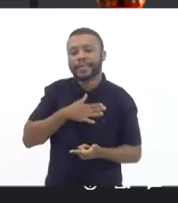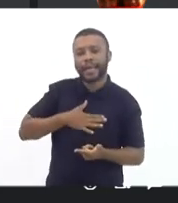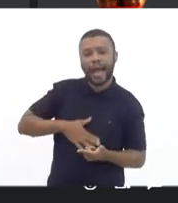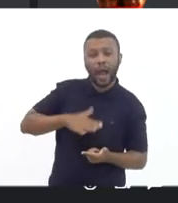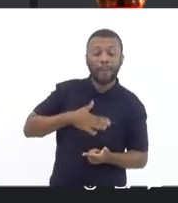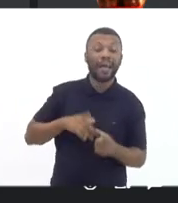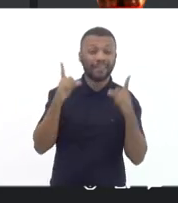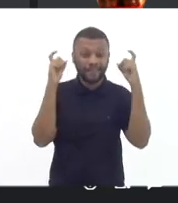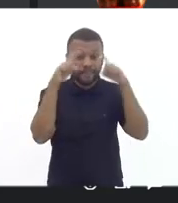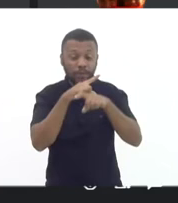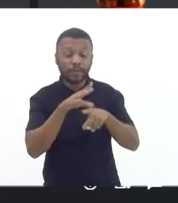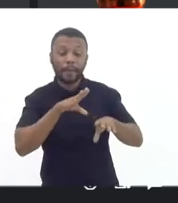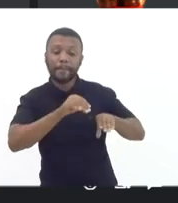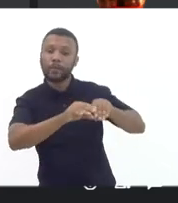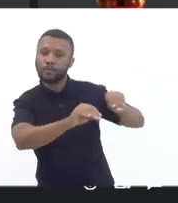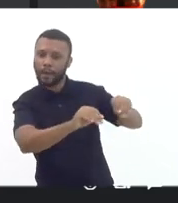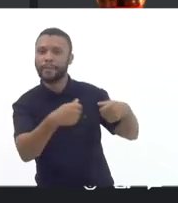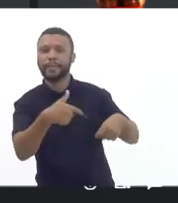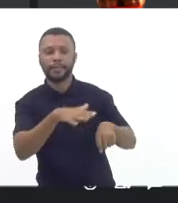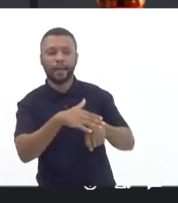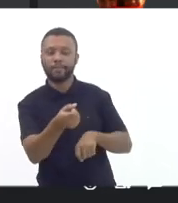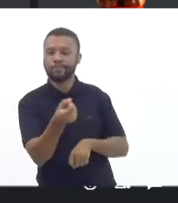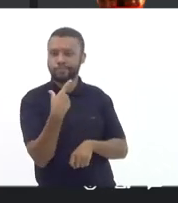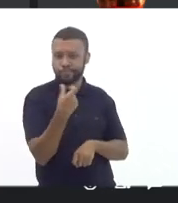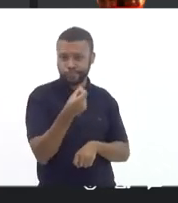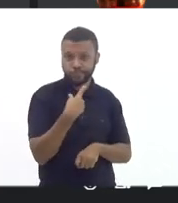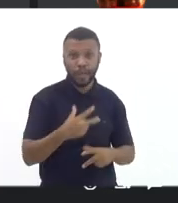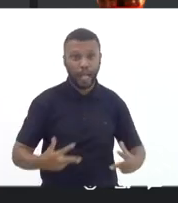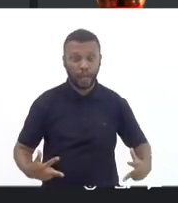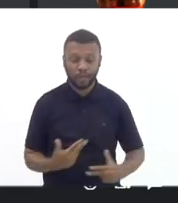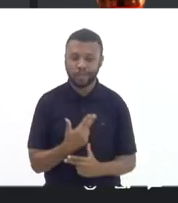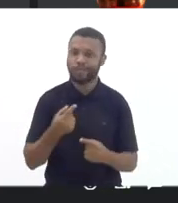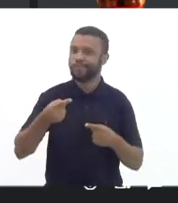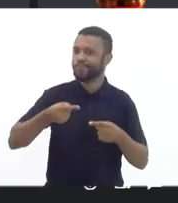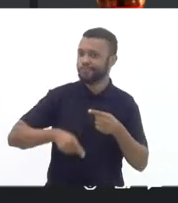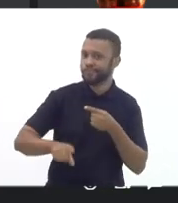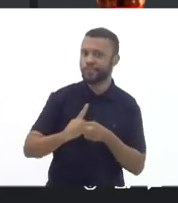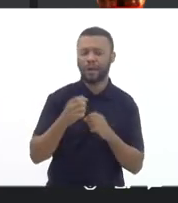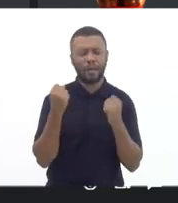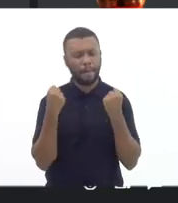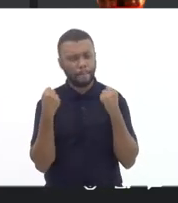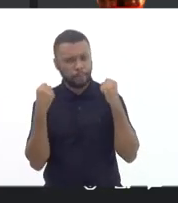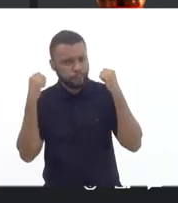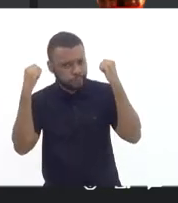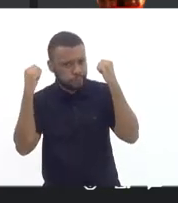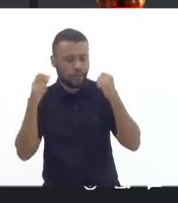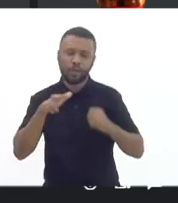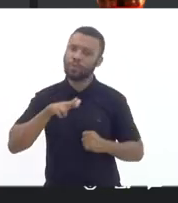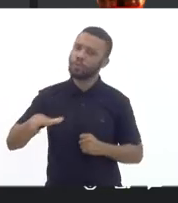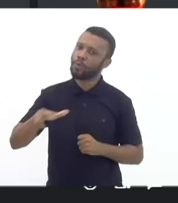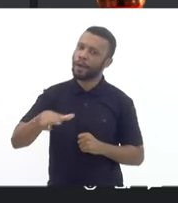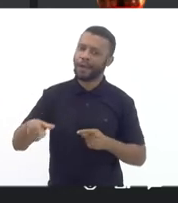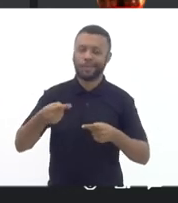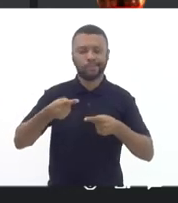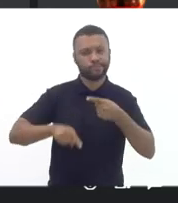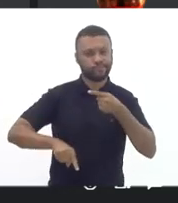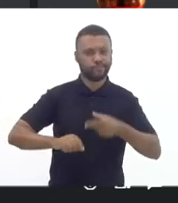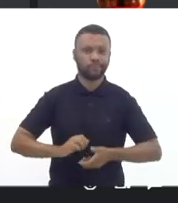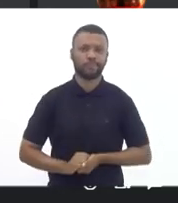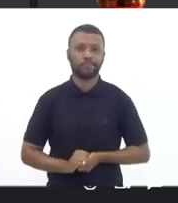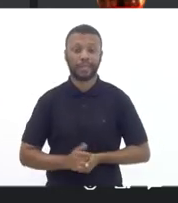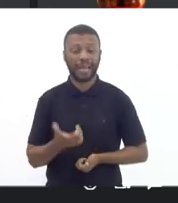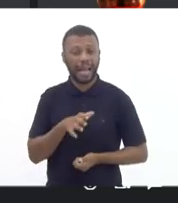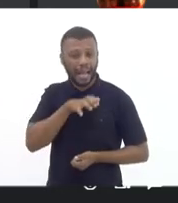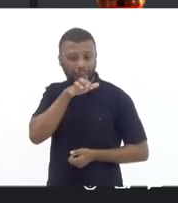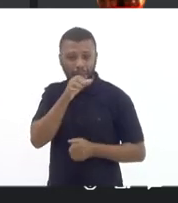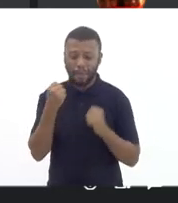medicar. As castrações também não são adequadas para animais ferais. Animais ferais a gente não pode